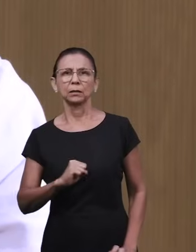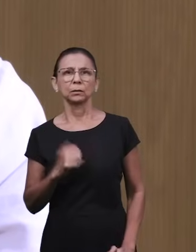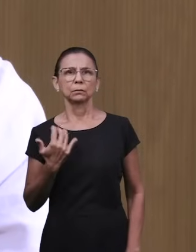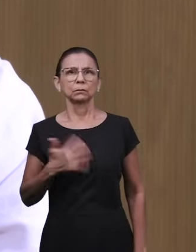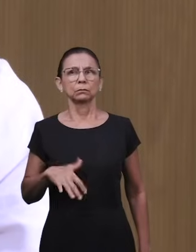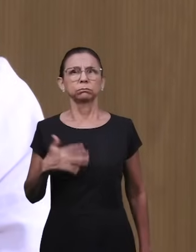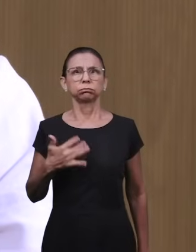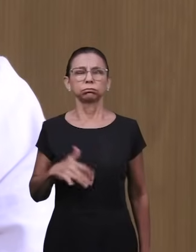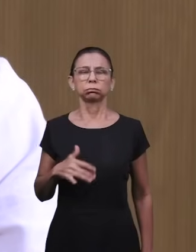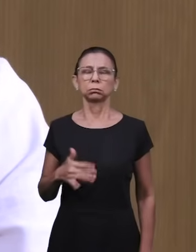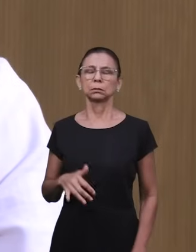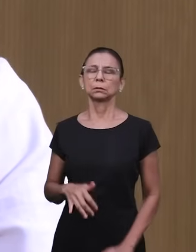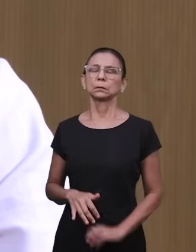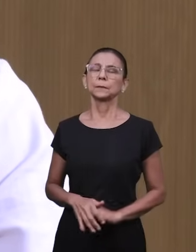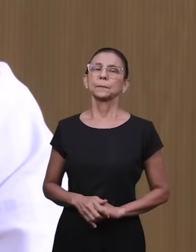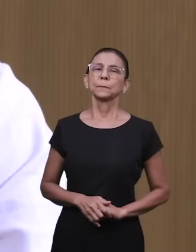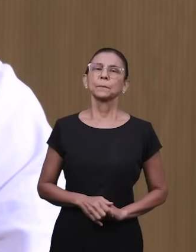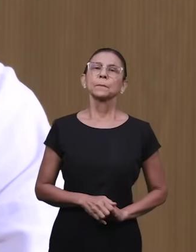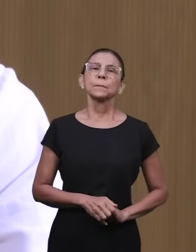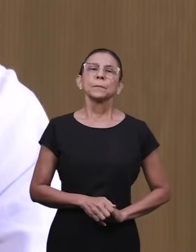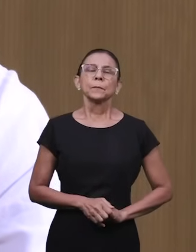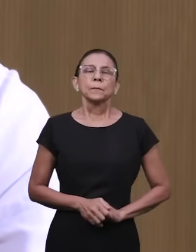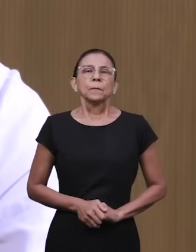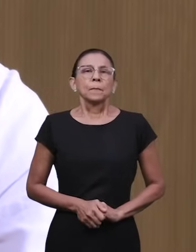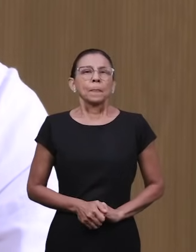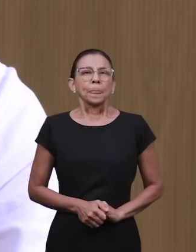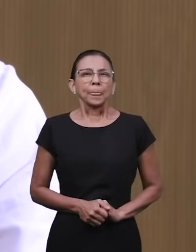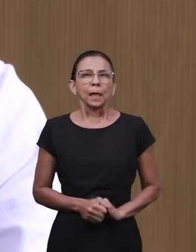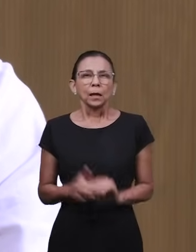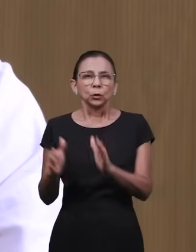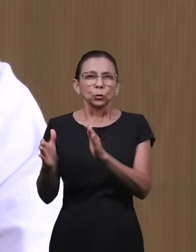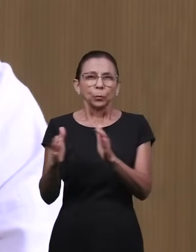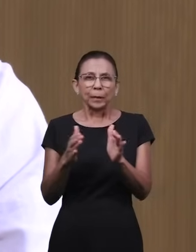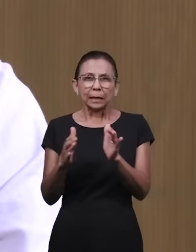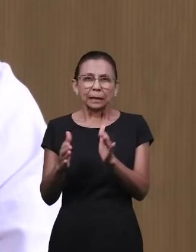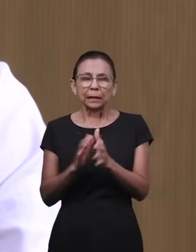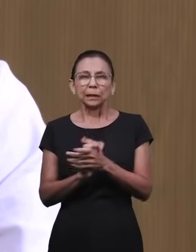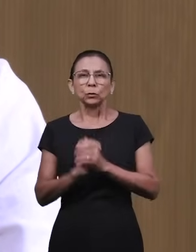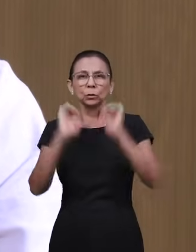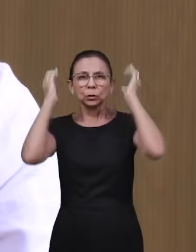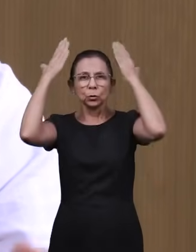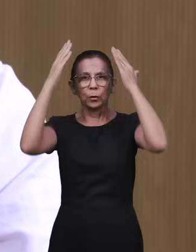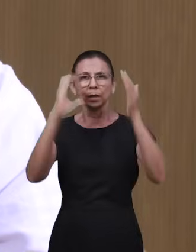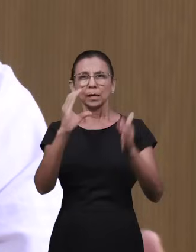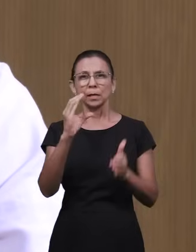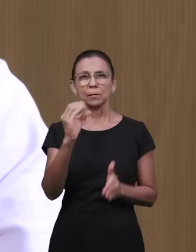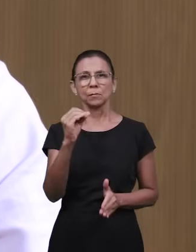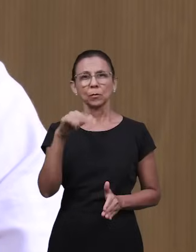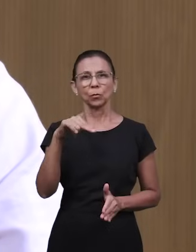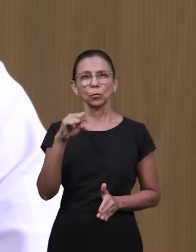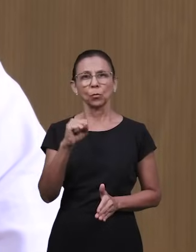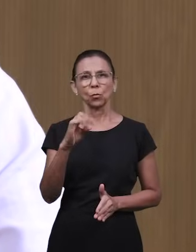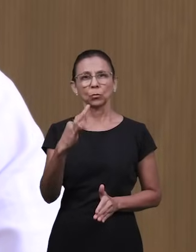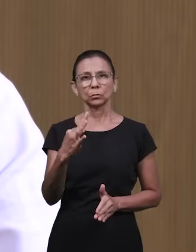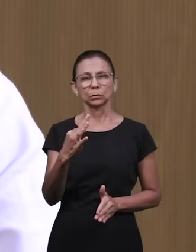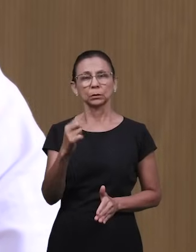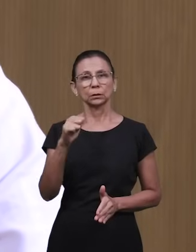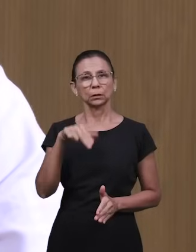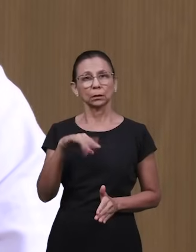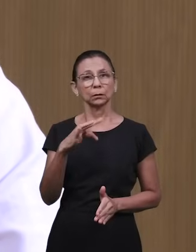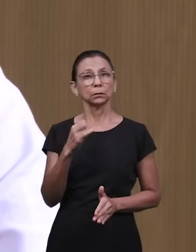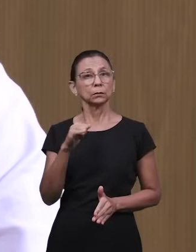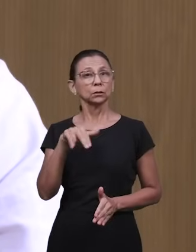Anos depois do reinado ali de Constantino, ele é sucedido pelos seus filhos